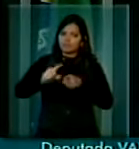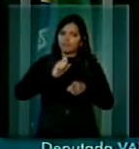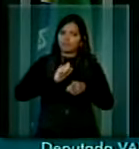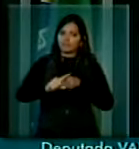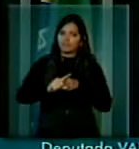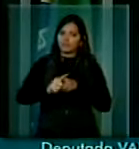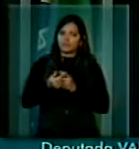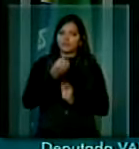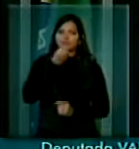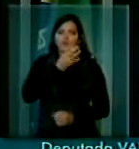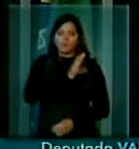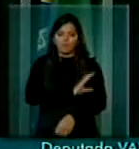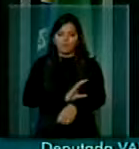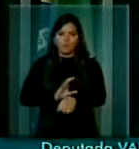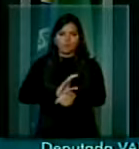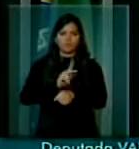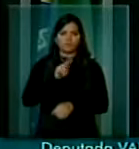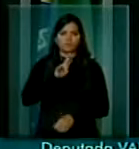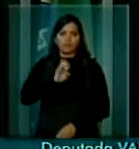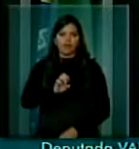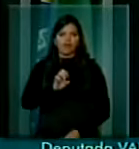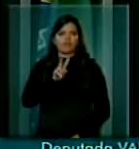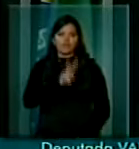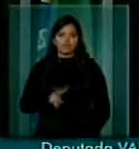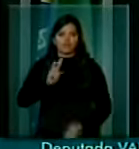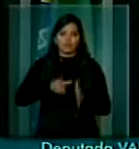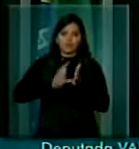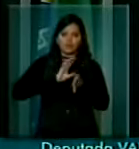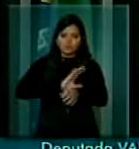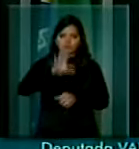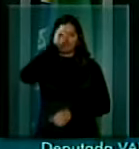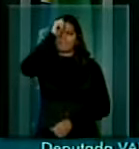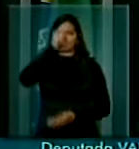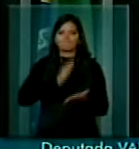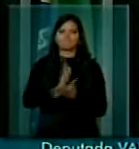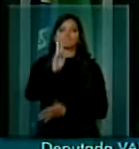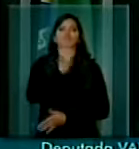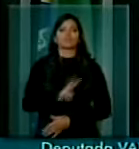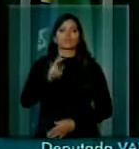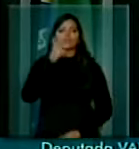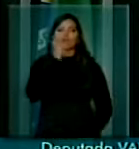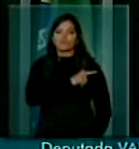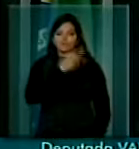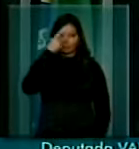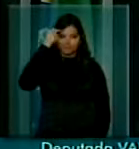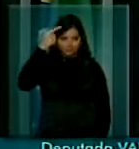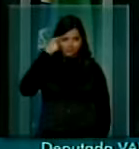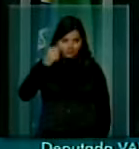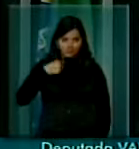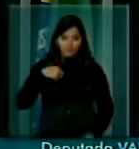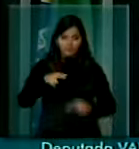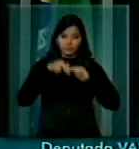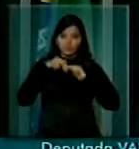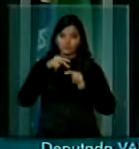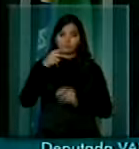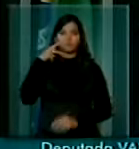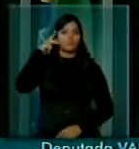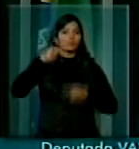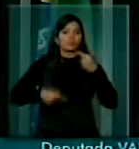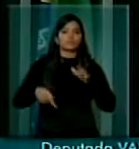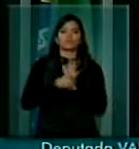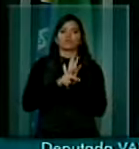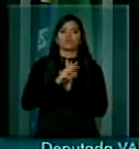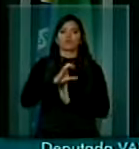mensalidade de um bom curso pré-vestibular. Então, a política de cotas busca corrigir esse problema no